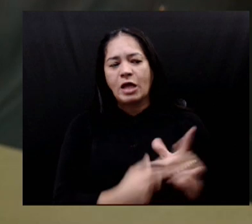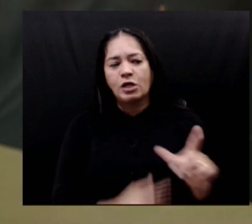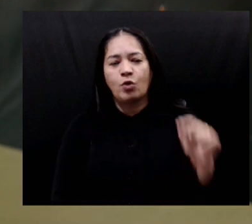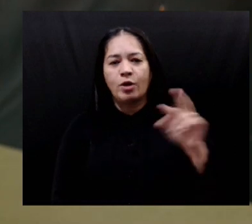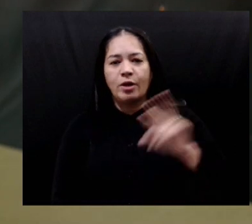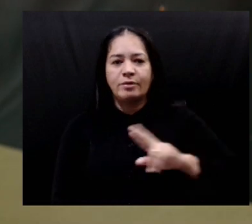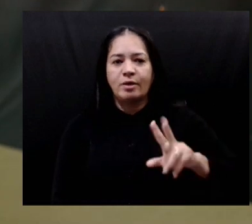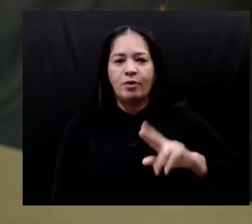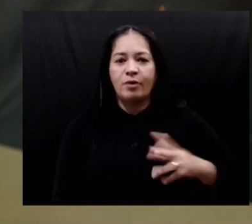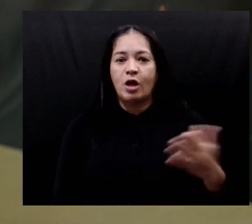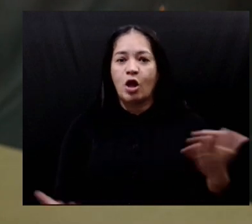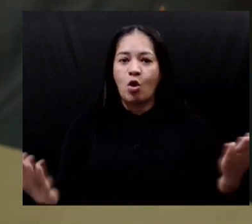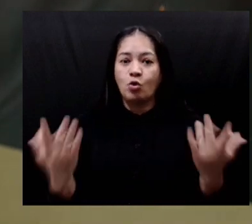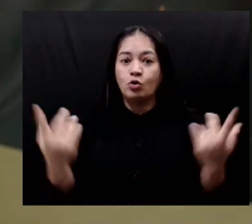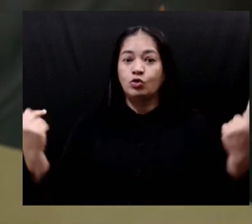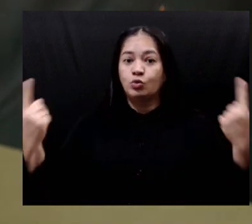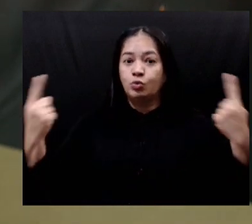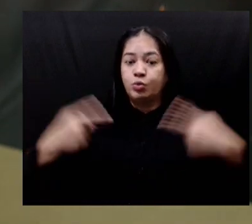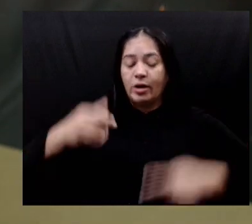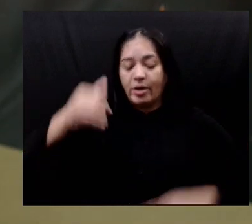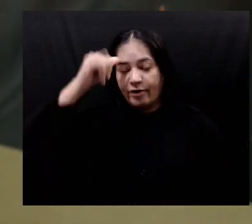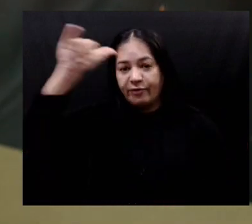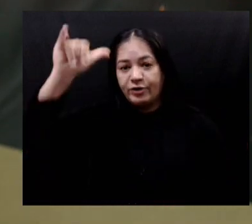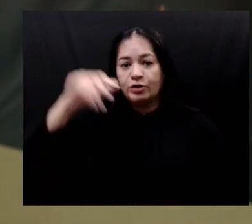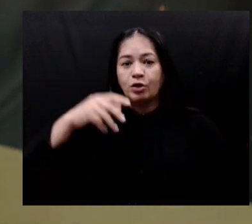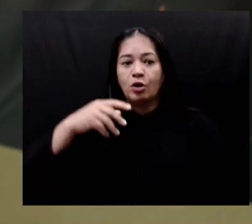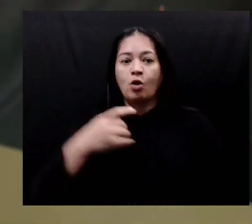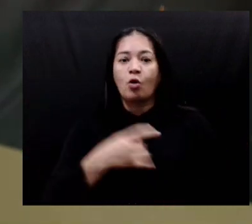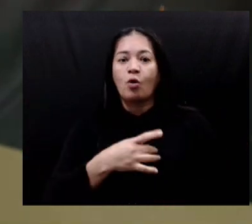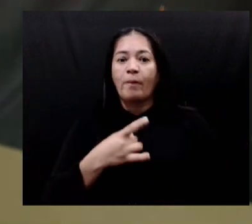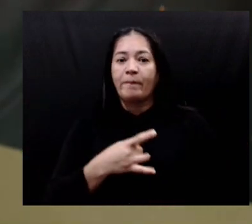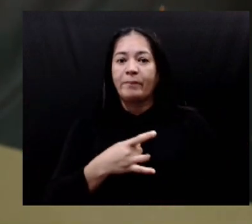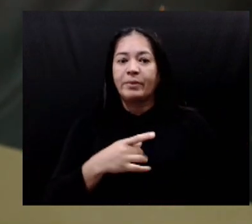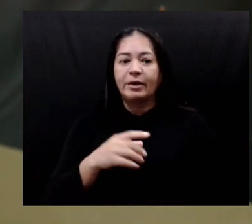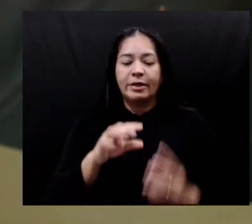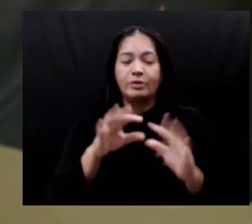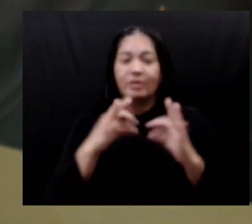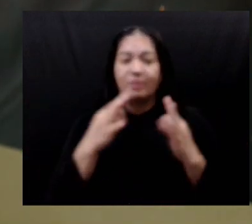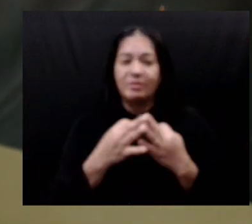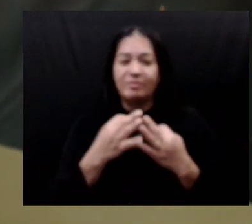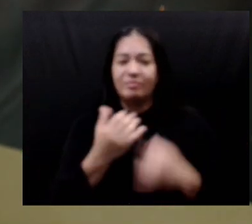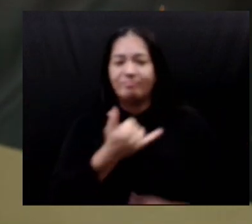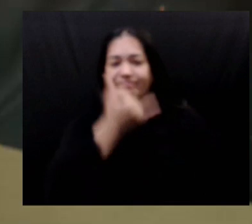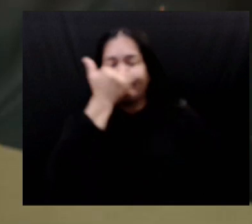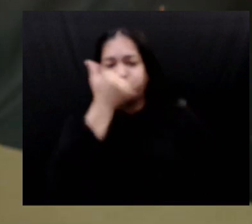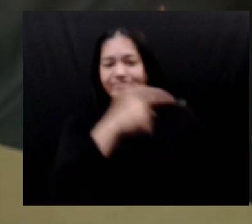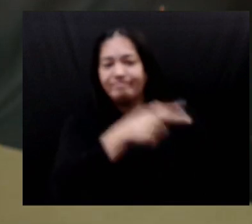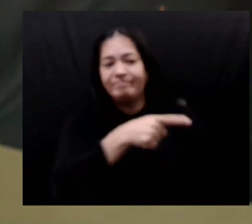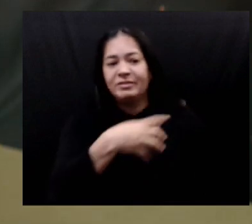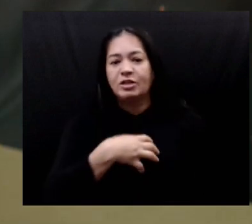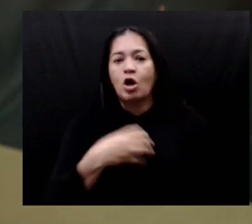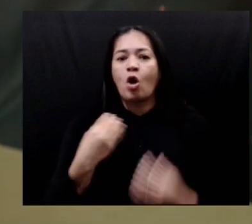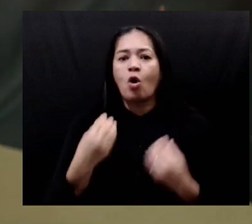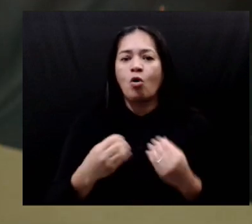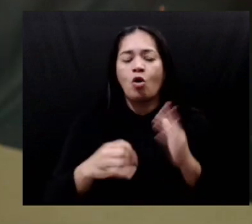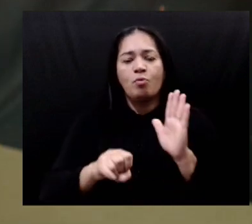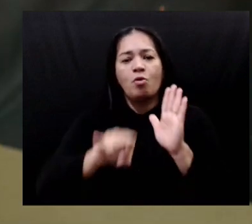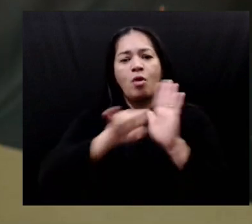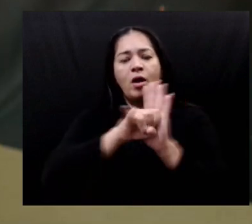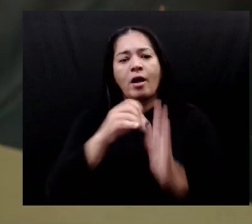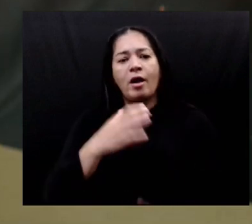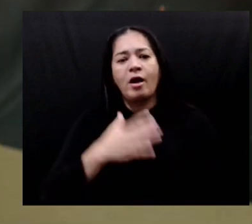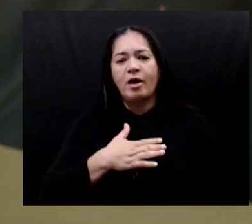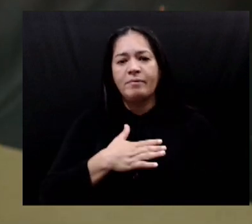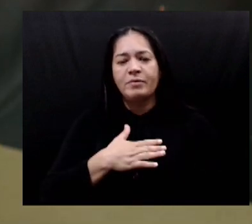desafios por medo de frustrar meus pais. Como reconstruir minha identidade sem essa